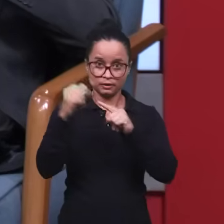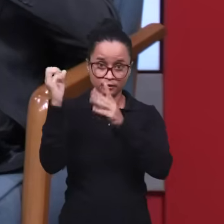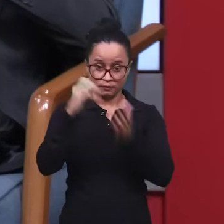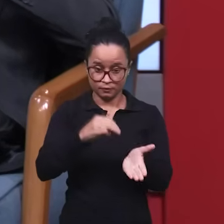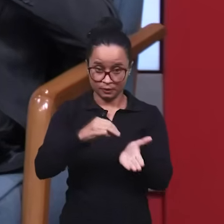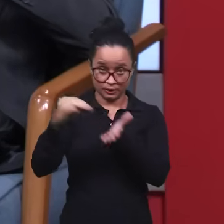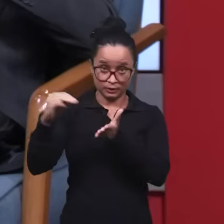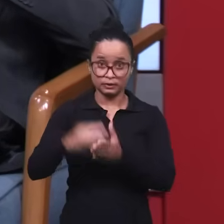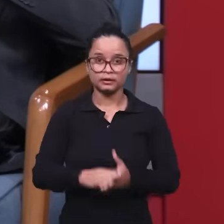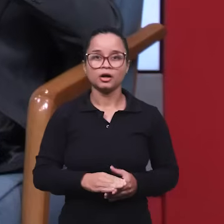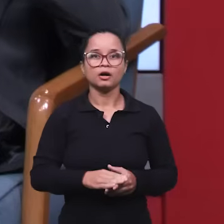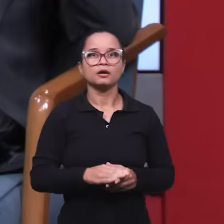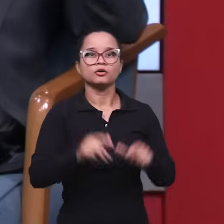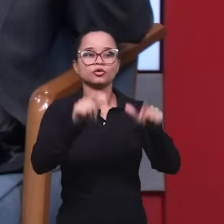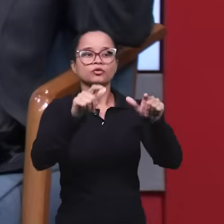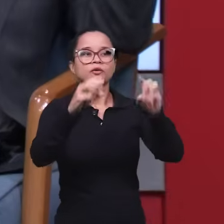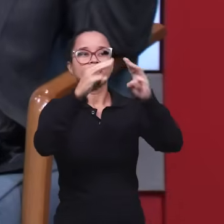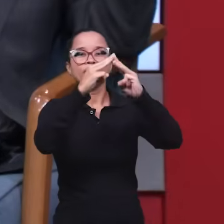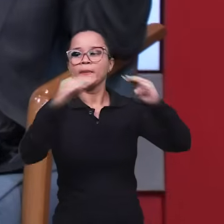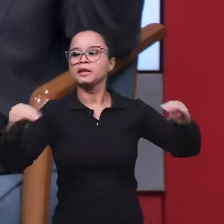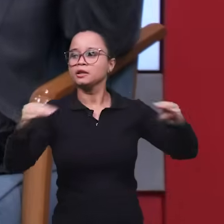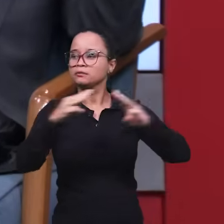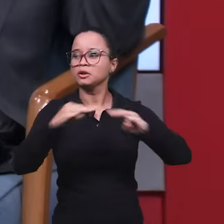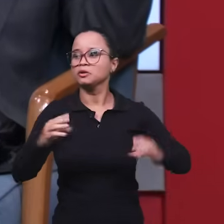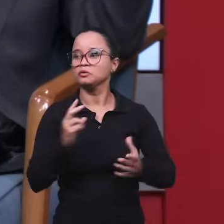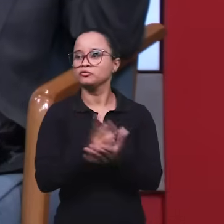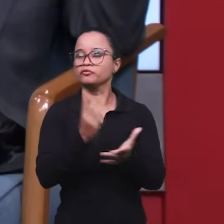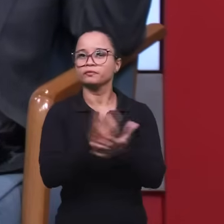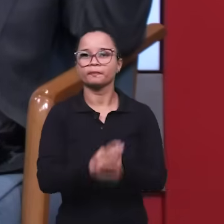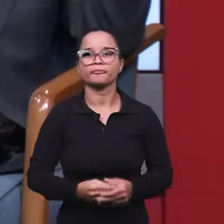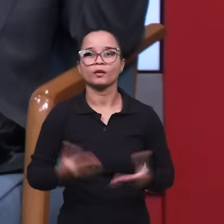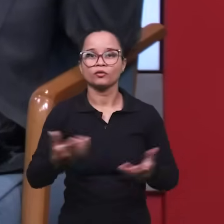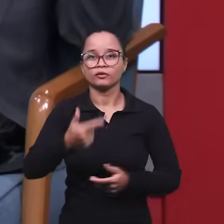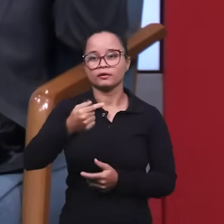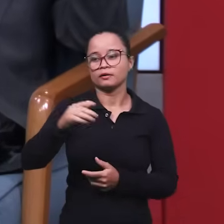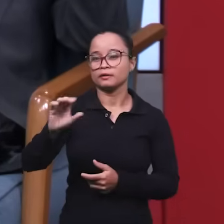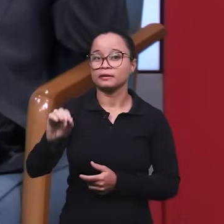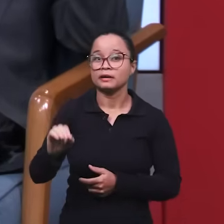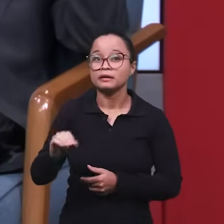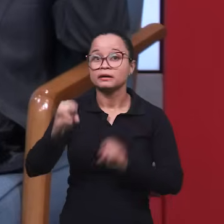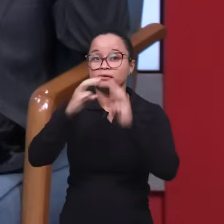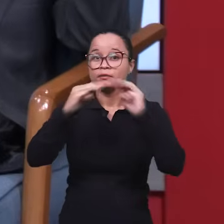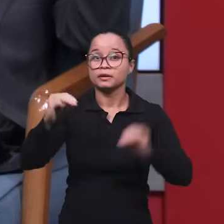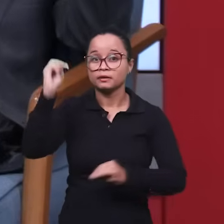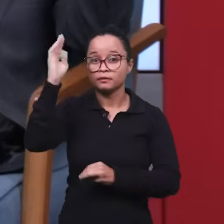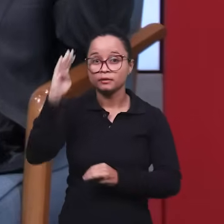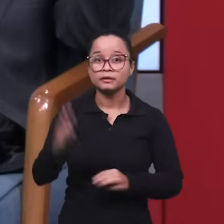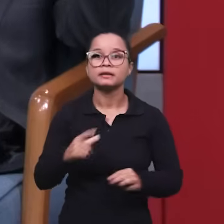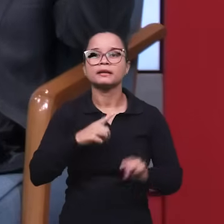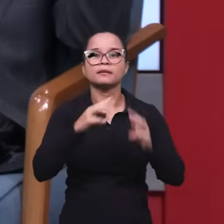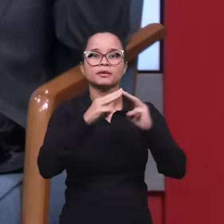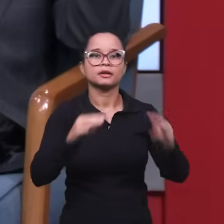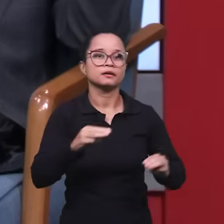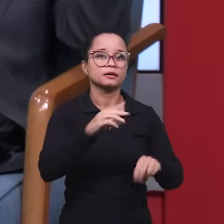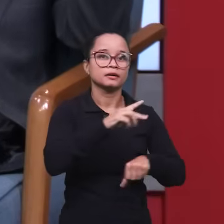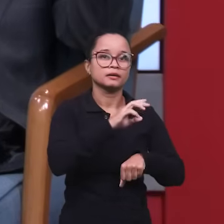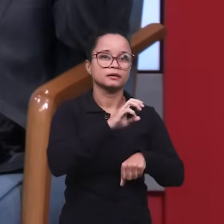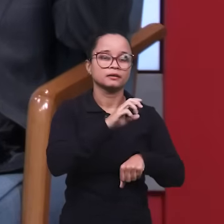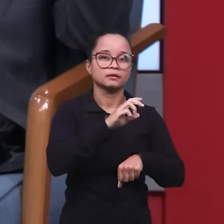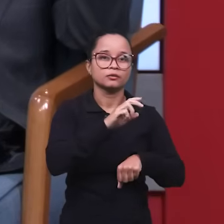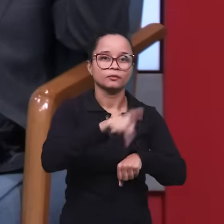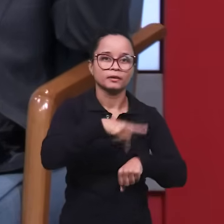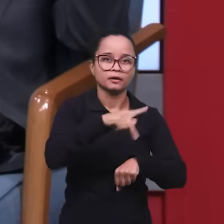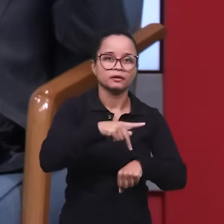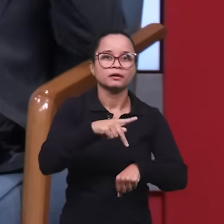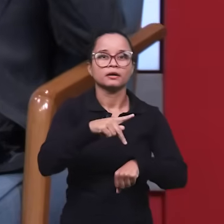templo é a Igreja Maranata e os Manaíns vão continuar. Hoje nós temos 70 Manaíns no Brasil, temos Manaíns nos Estados Unidos, temos